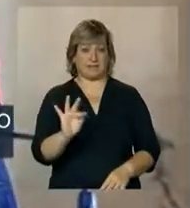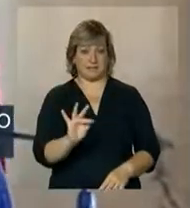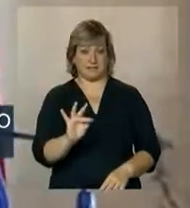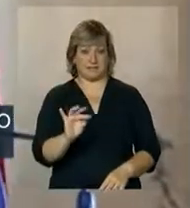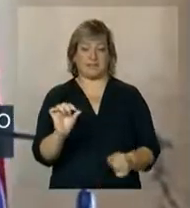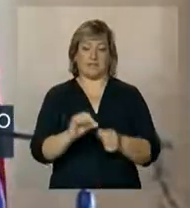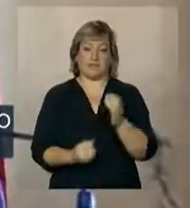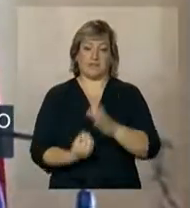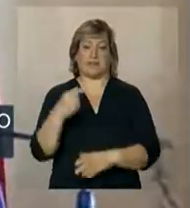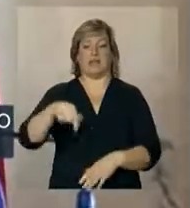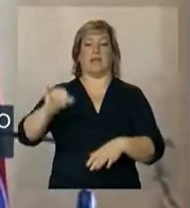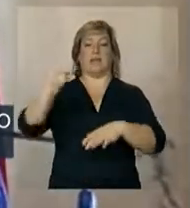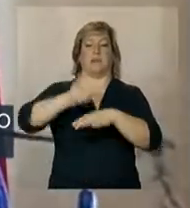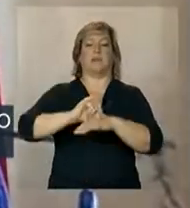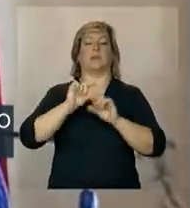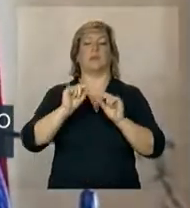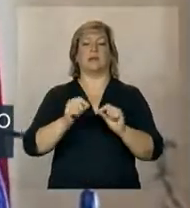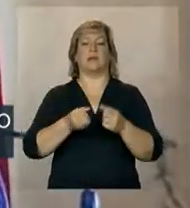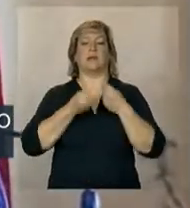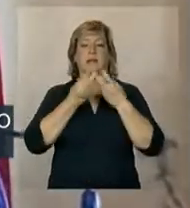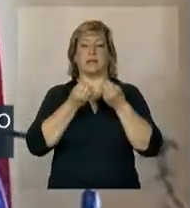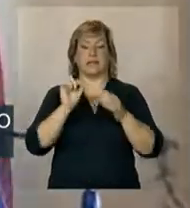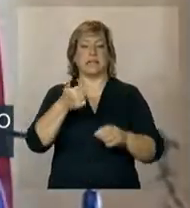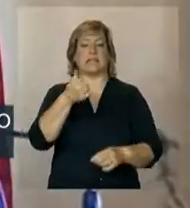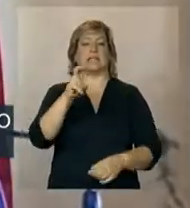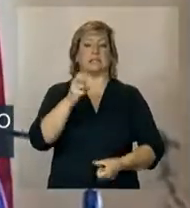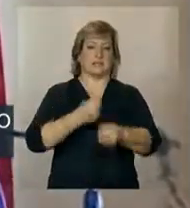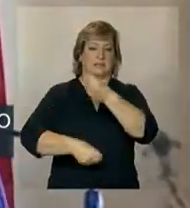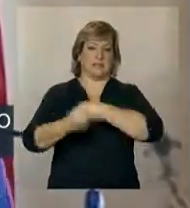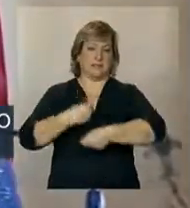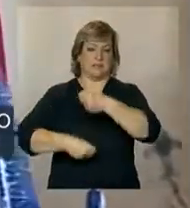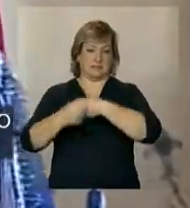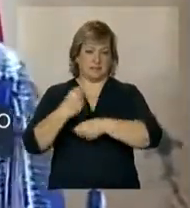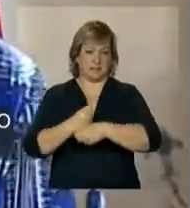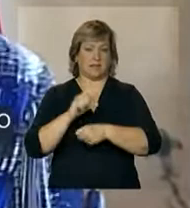foi declarada há 15 anos